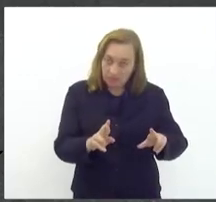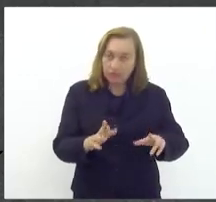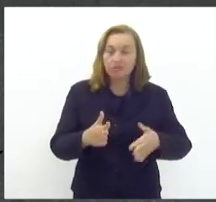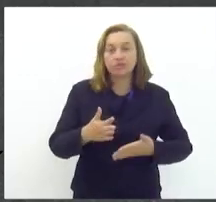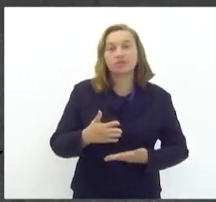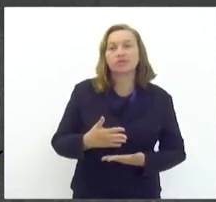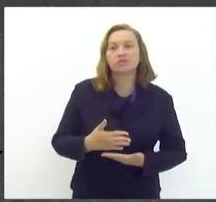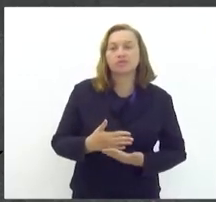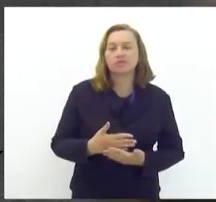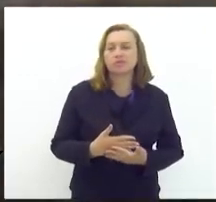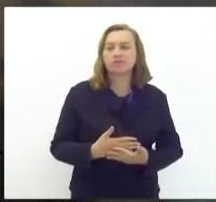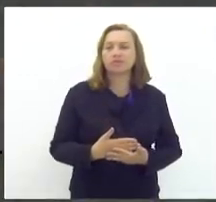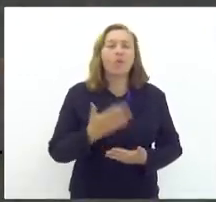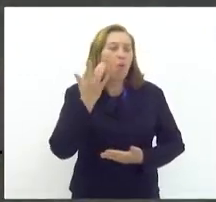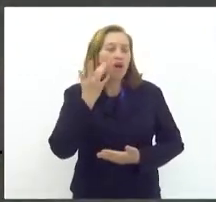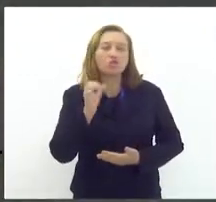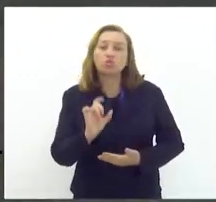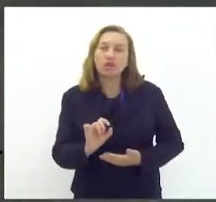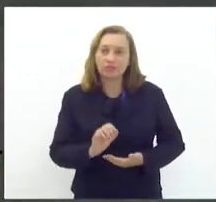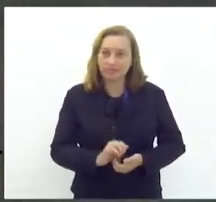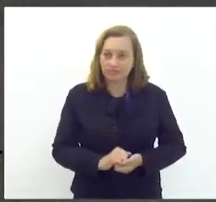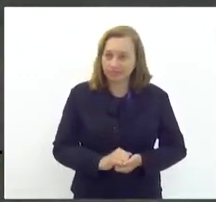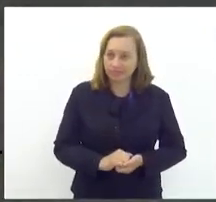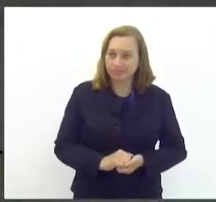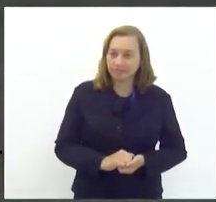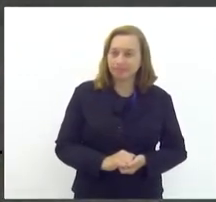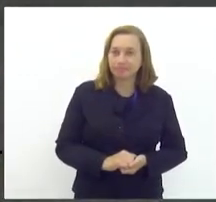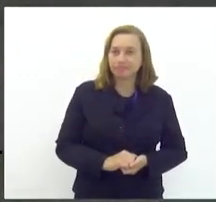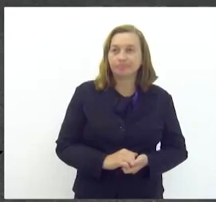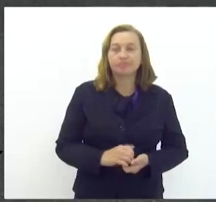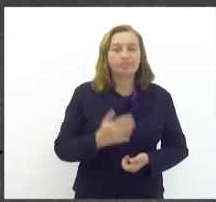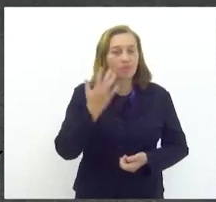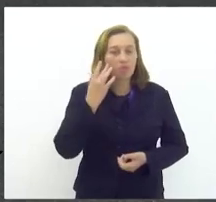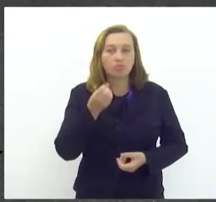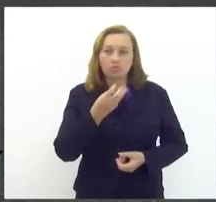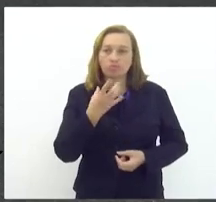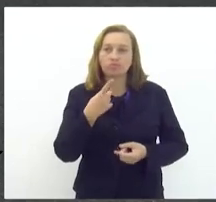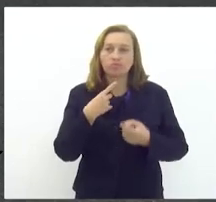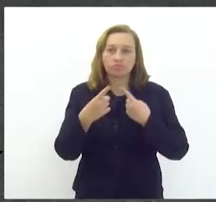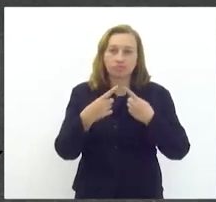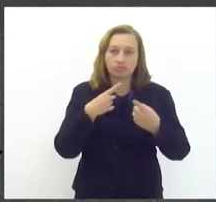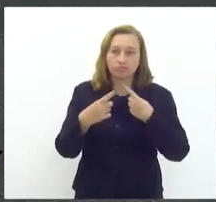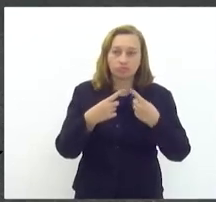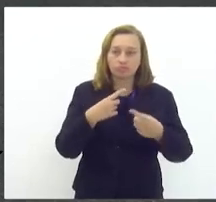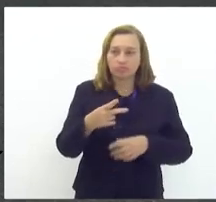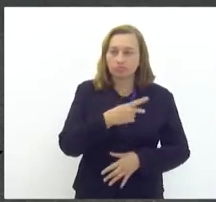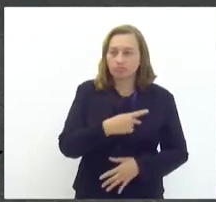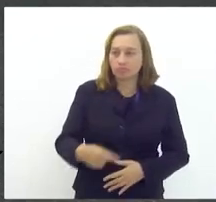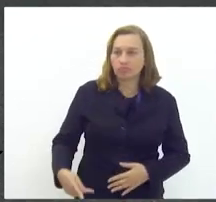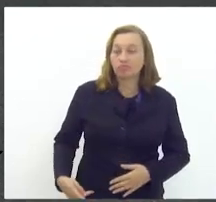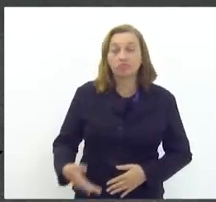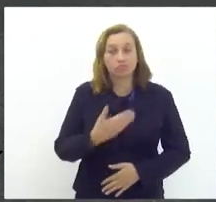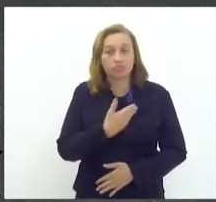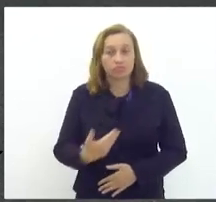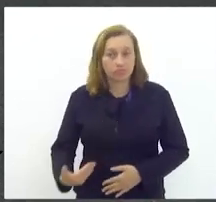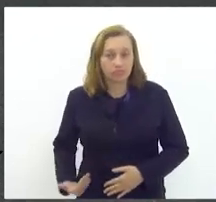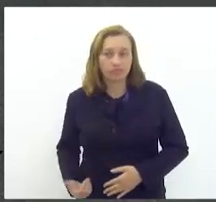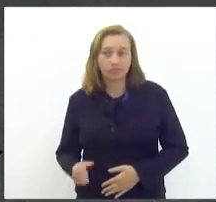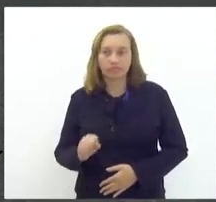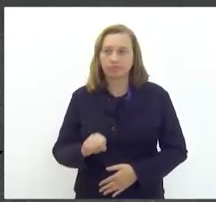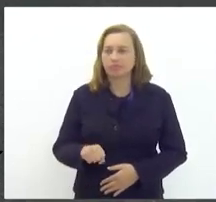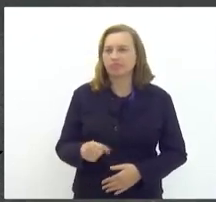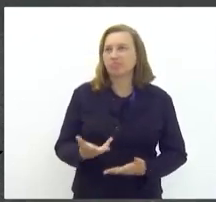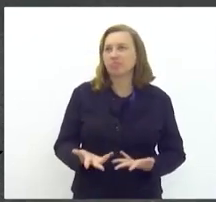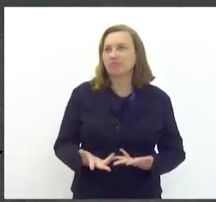feitio o que que eu acho eu acho que um bom debate sobre política pública cabe ensina